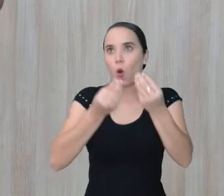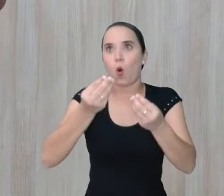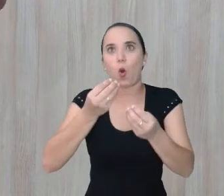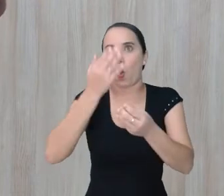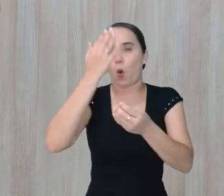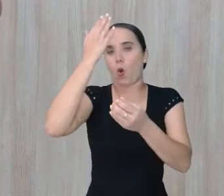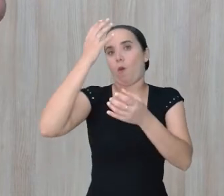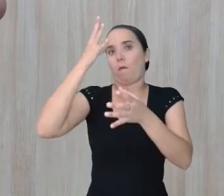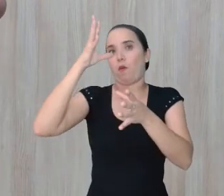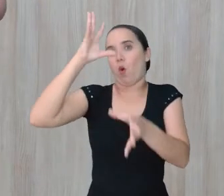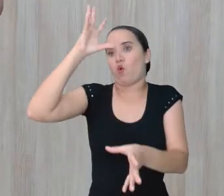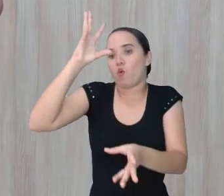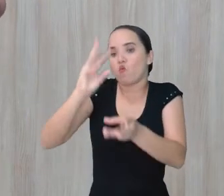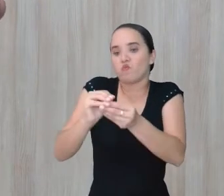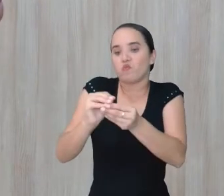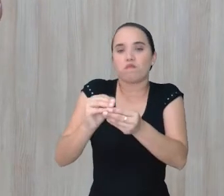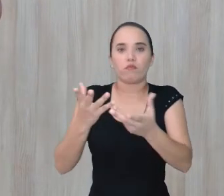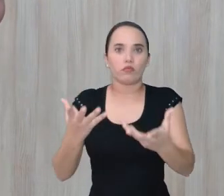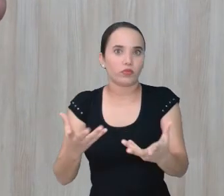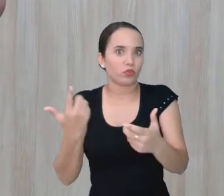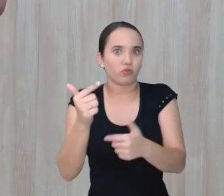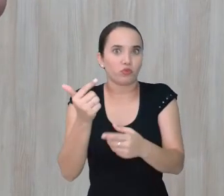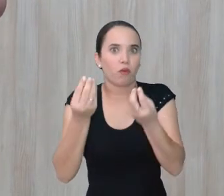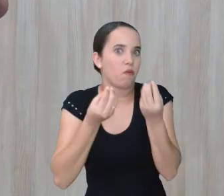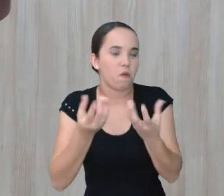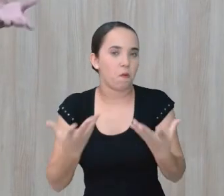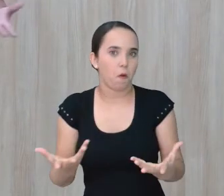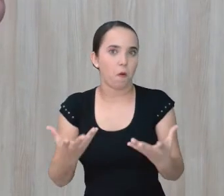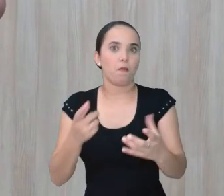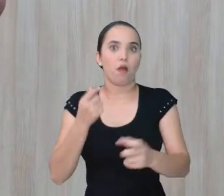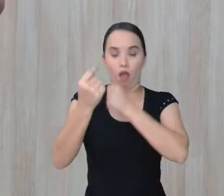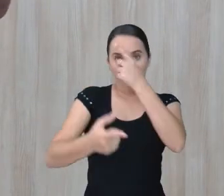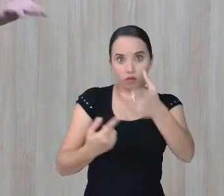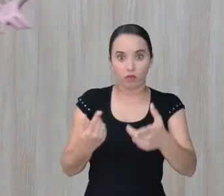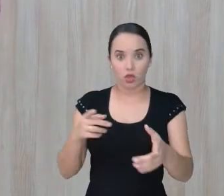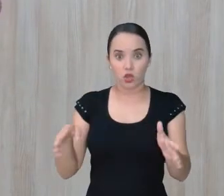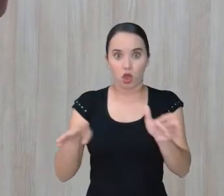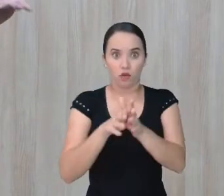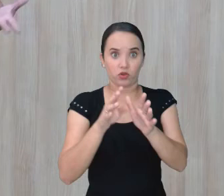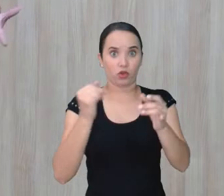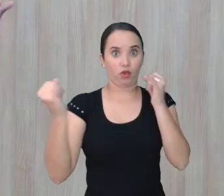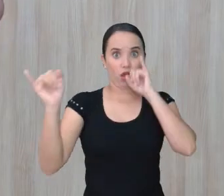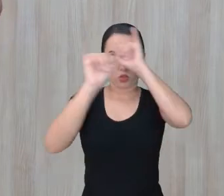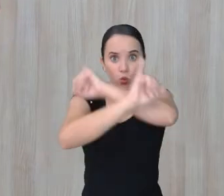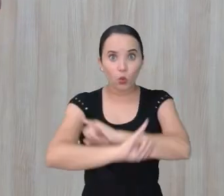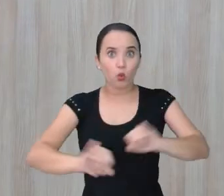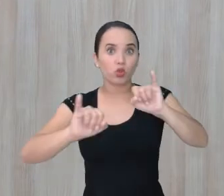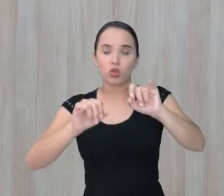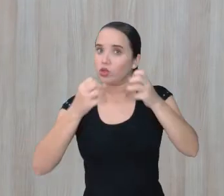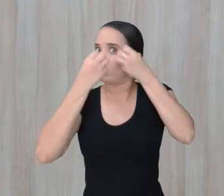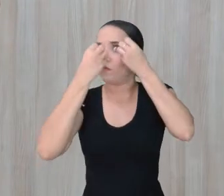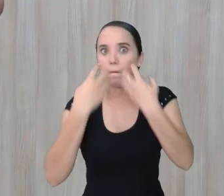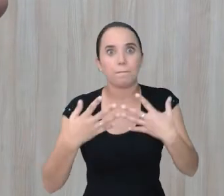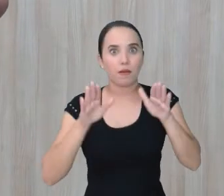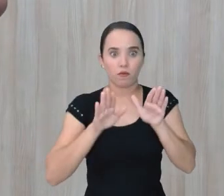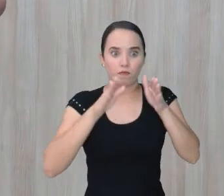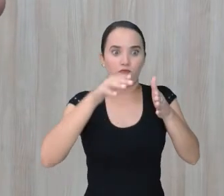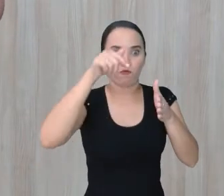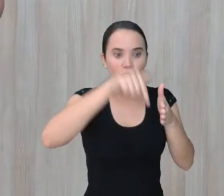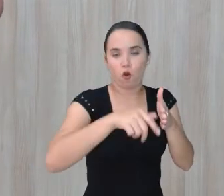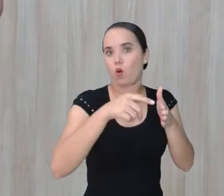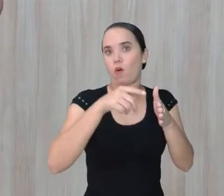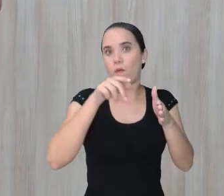Então essas notícias que chegam o tempo todo podem não ser adequadas a essa faixa etária, a